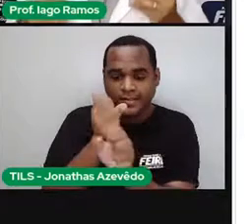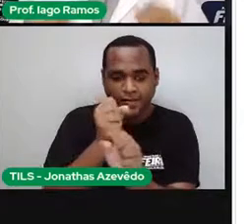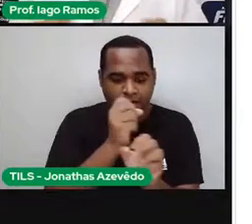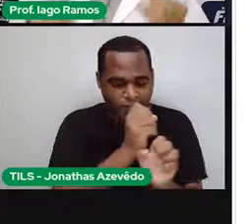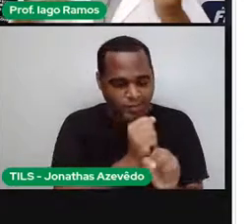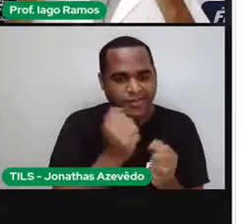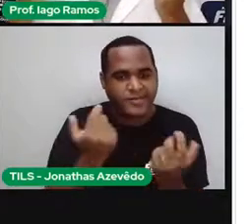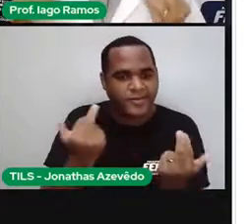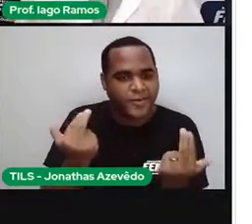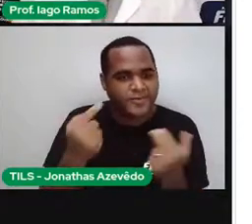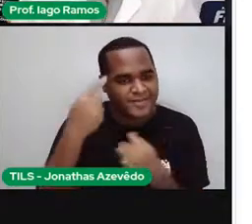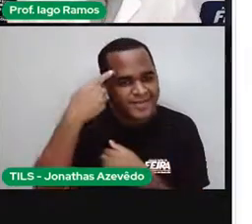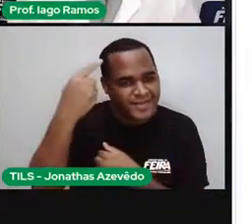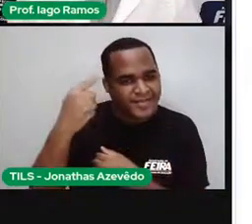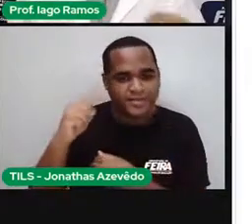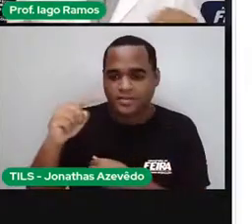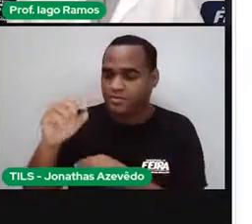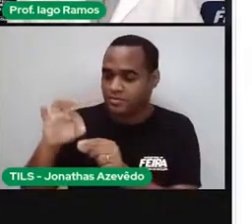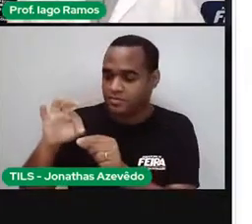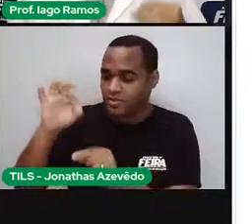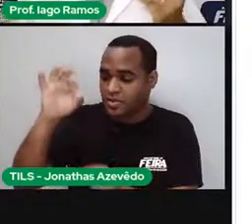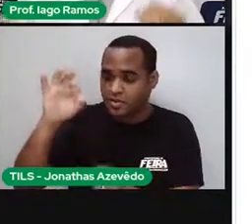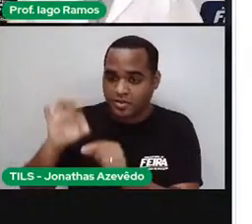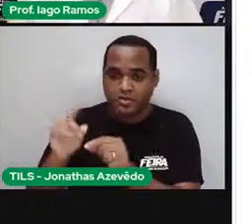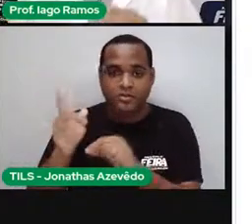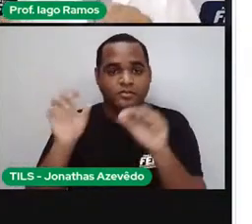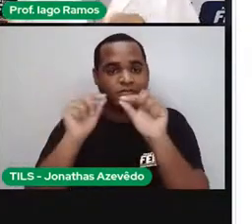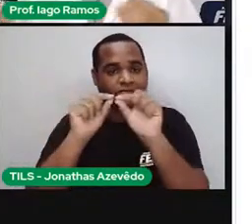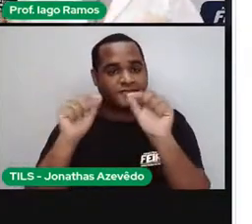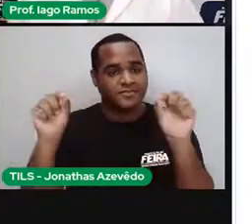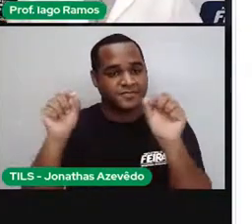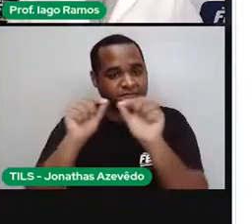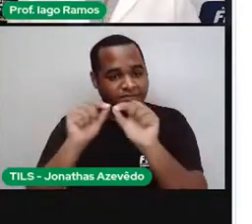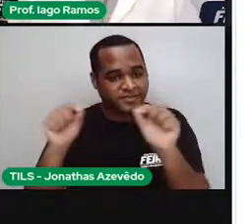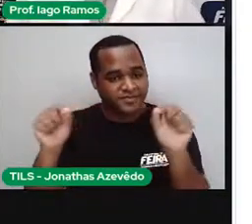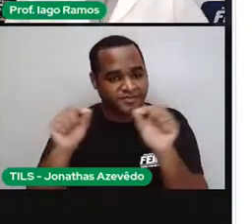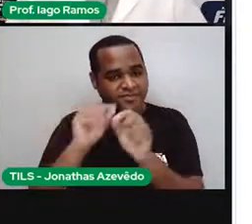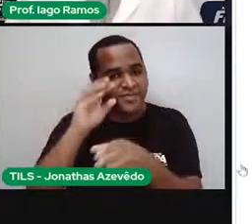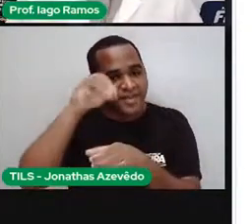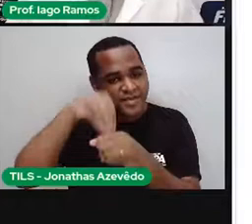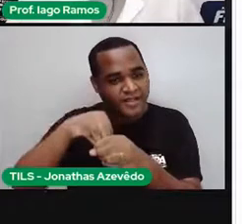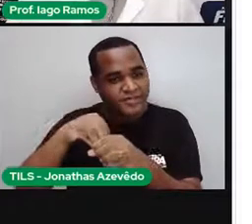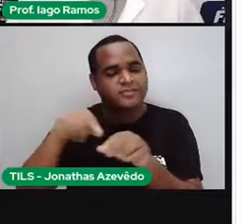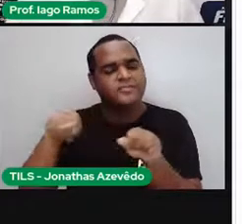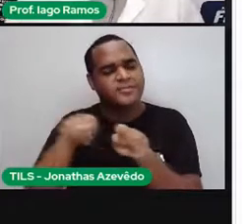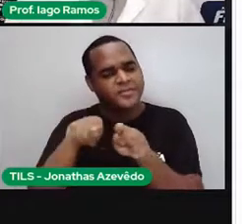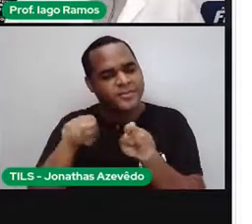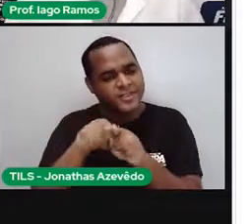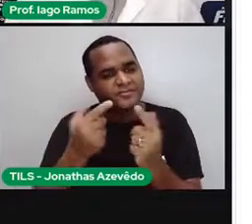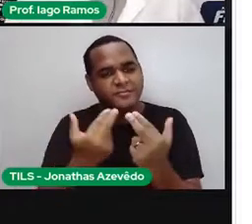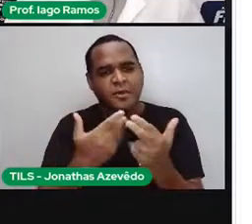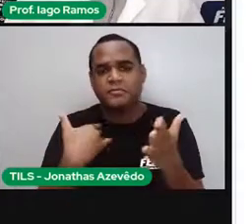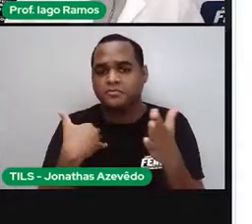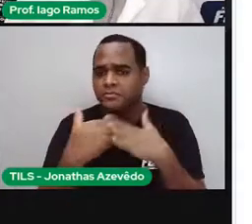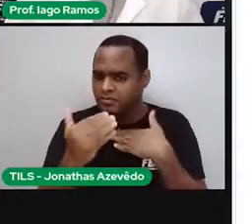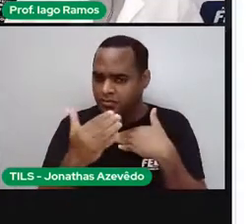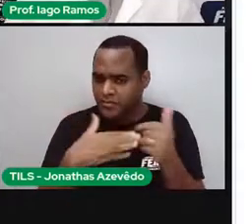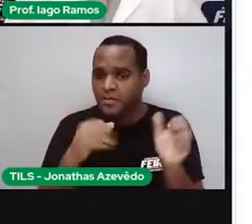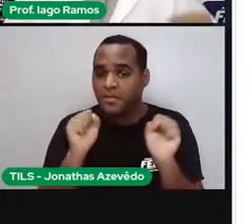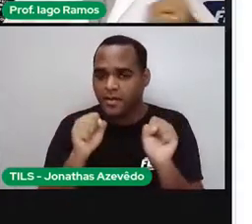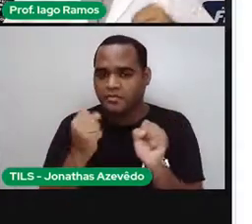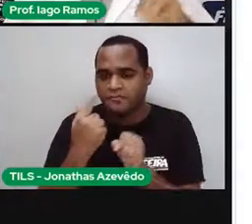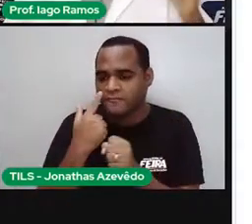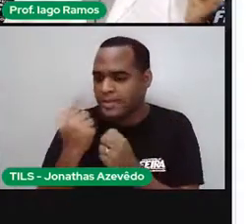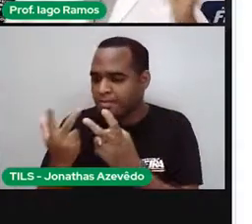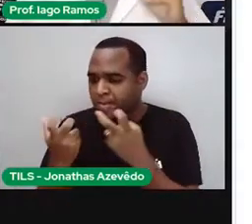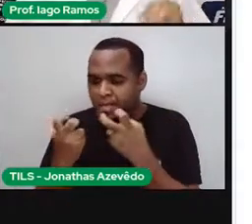mesmas medidas de lado e as mesmas medidas de ângulos internos então tanto faz a gente olhar para